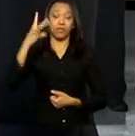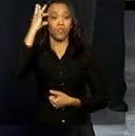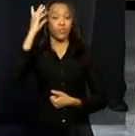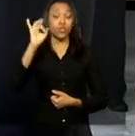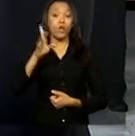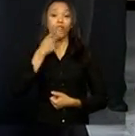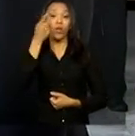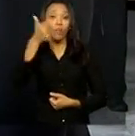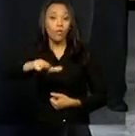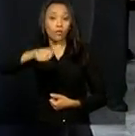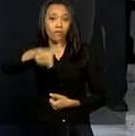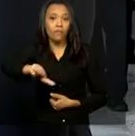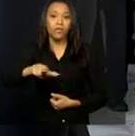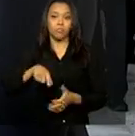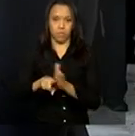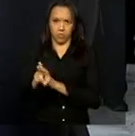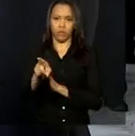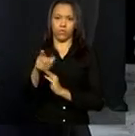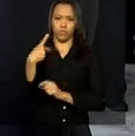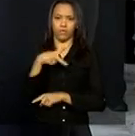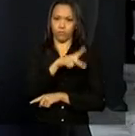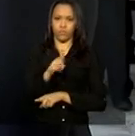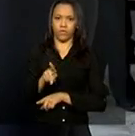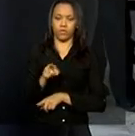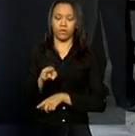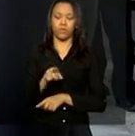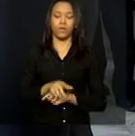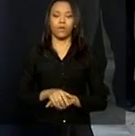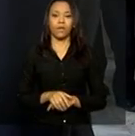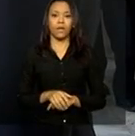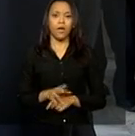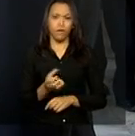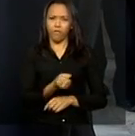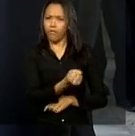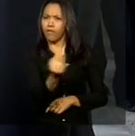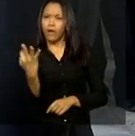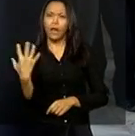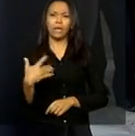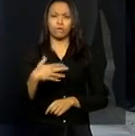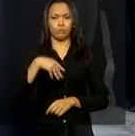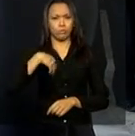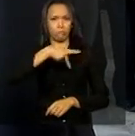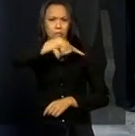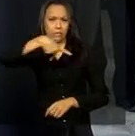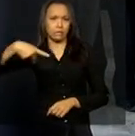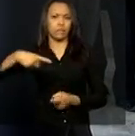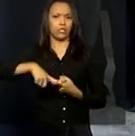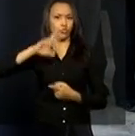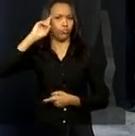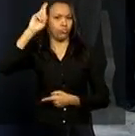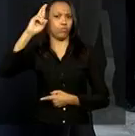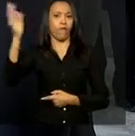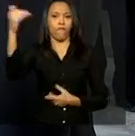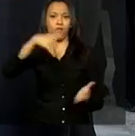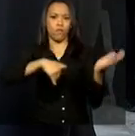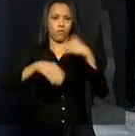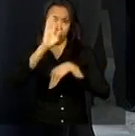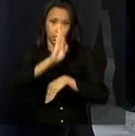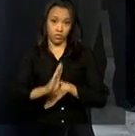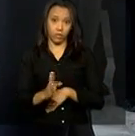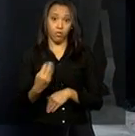reforçando, né, professor, essa presença de muitos chefes de Estado e de governo na posse